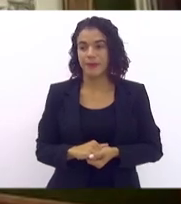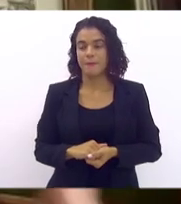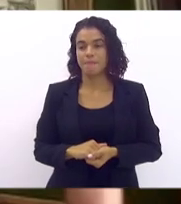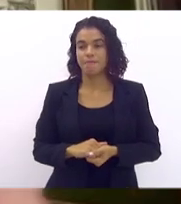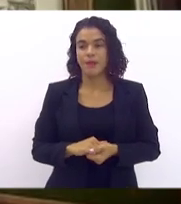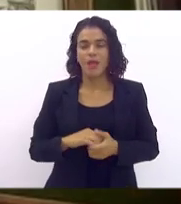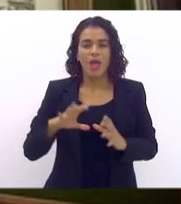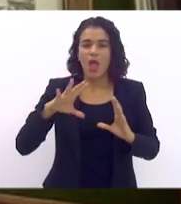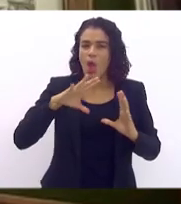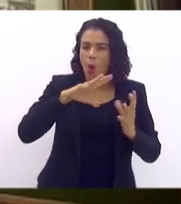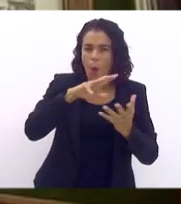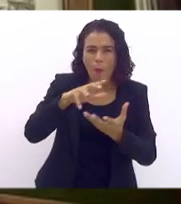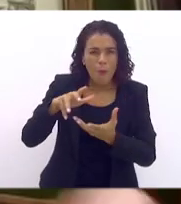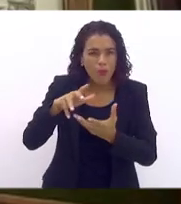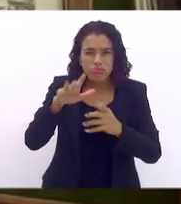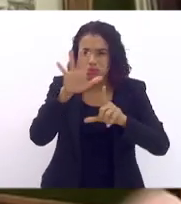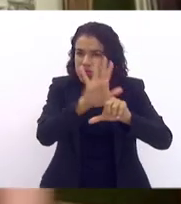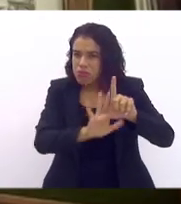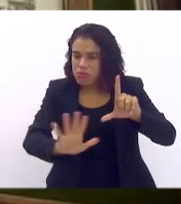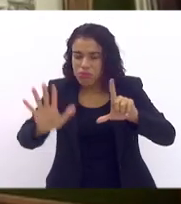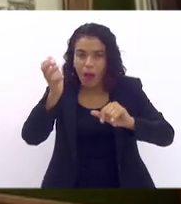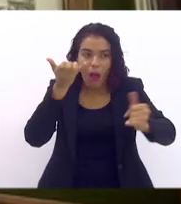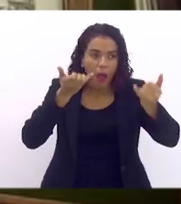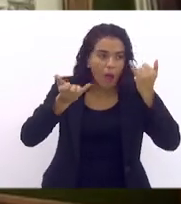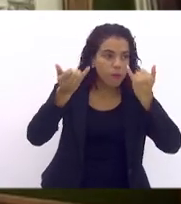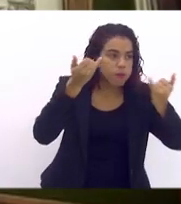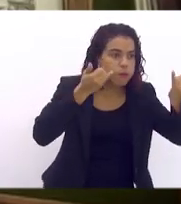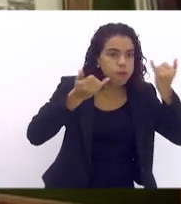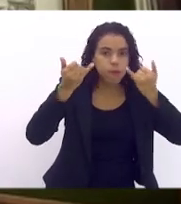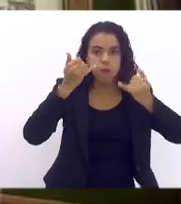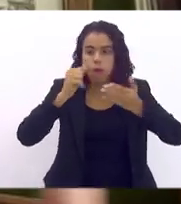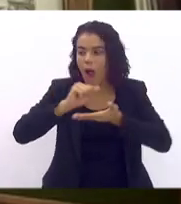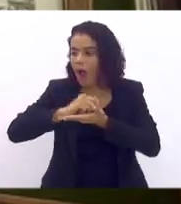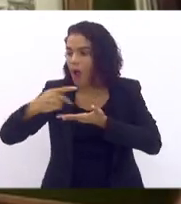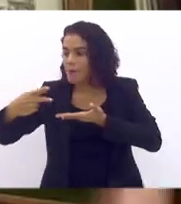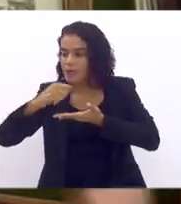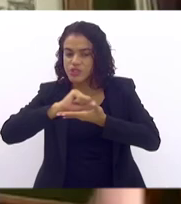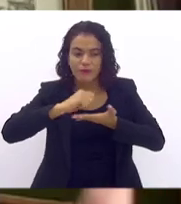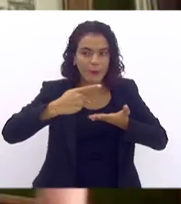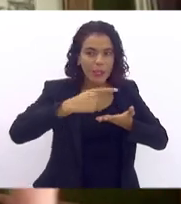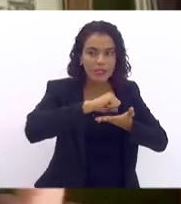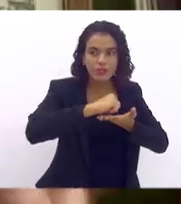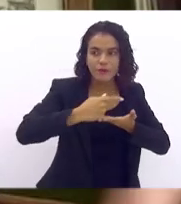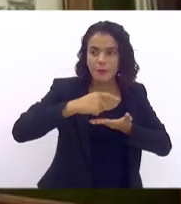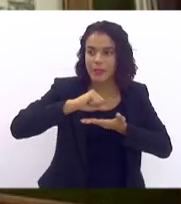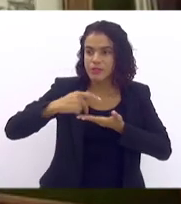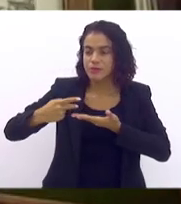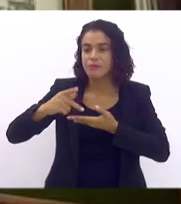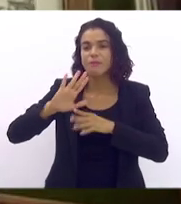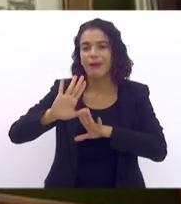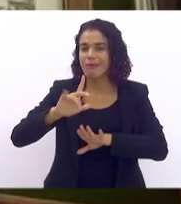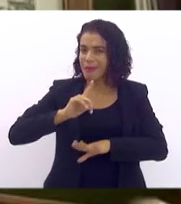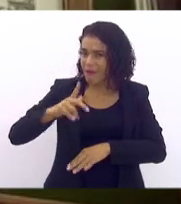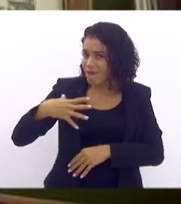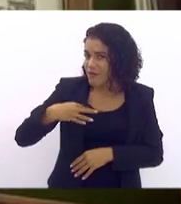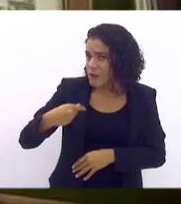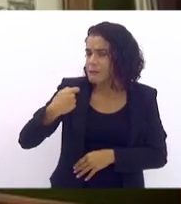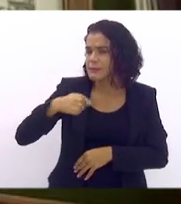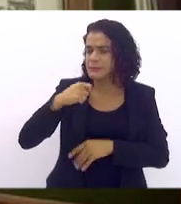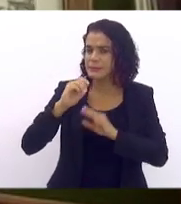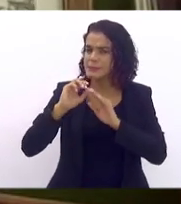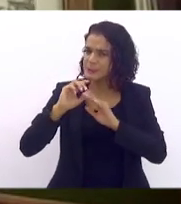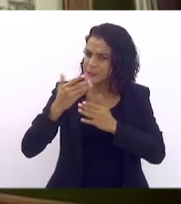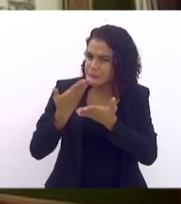um mundo de plataformas, é um mundo de aplicativos, mas se você tem filho, você precisa se debruçar ali,